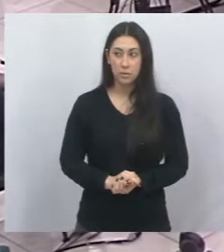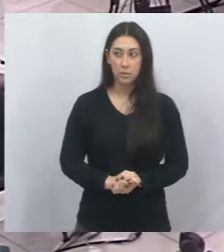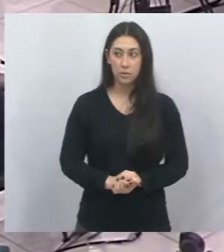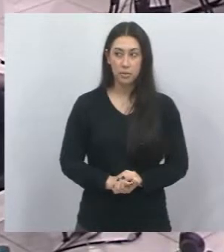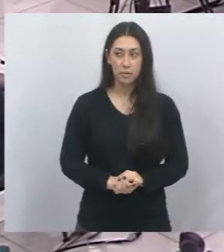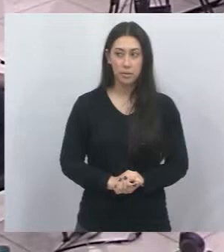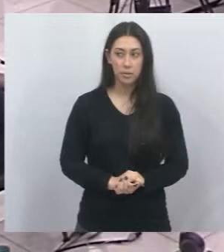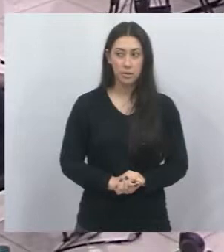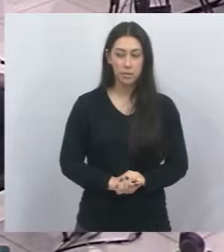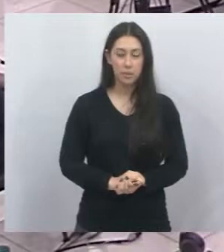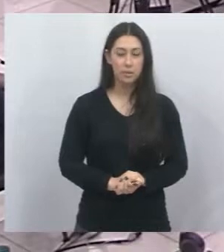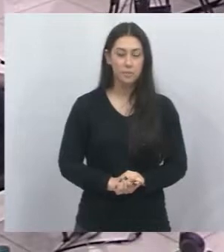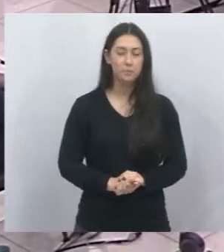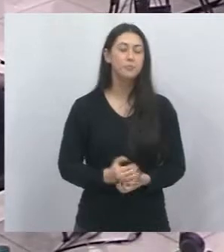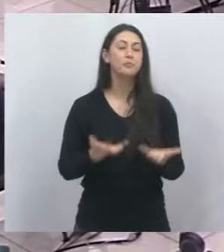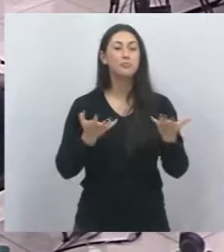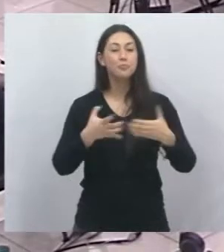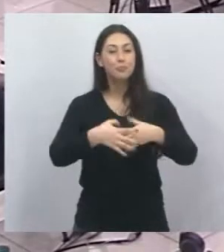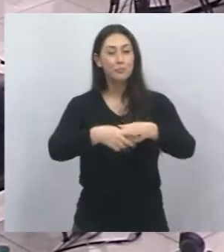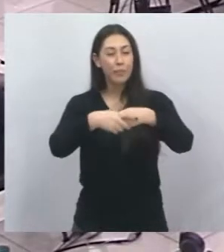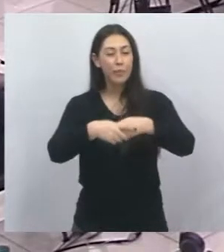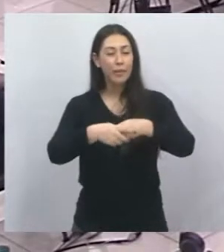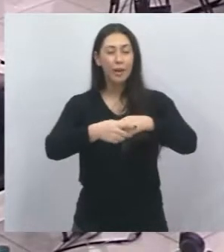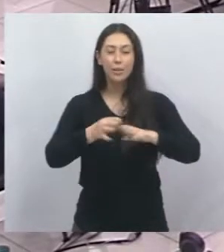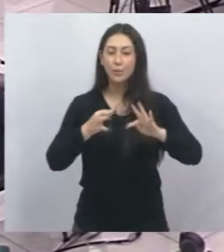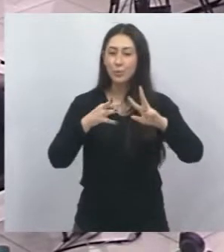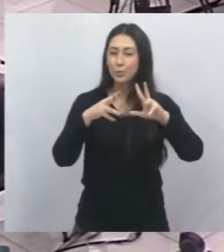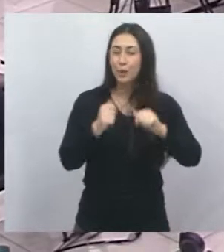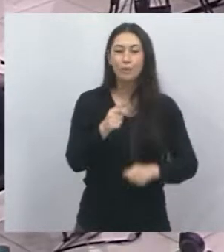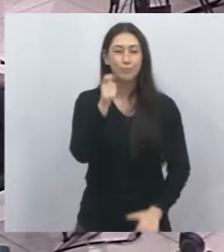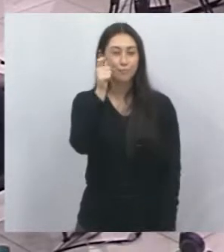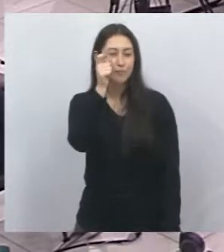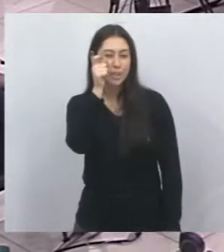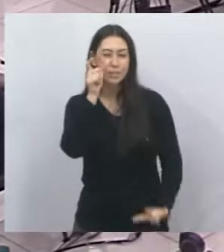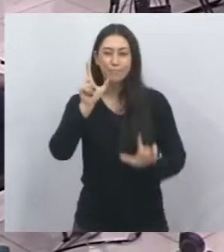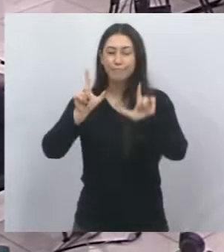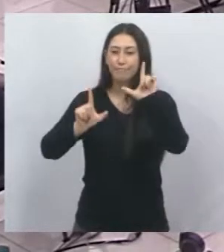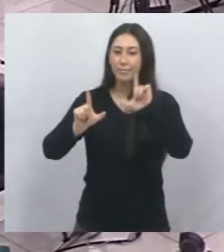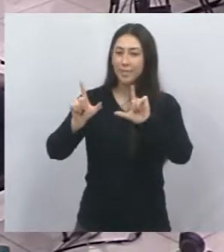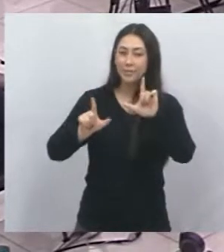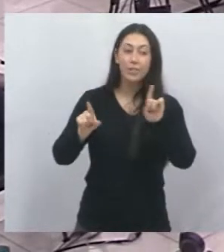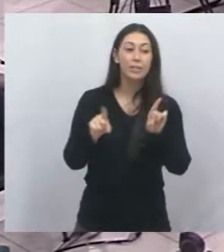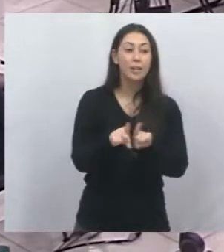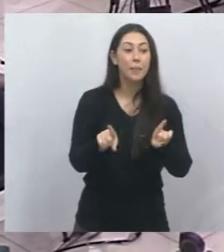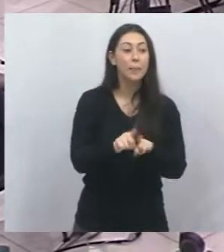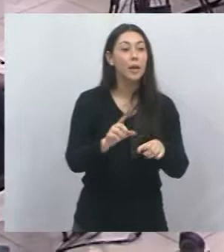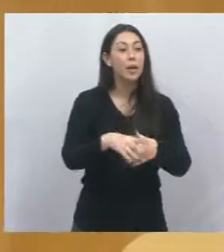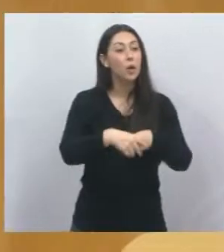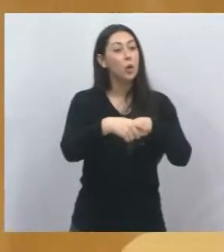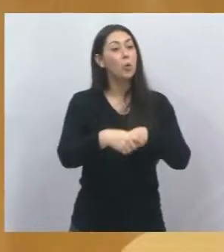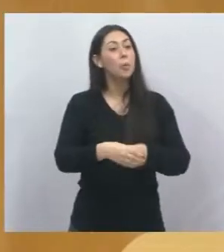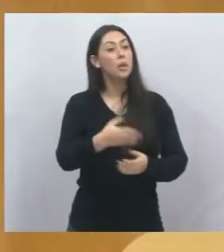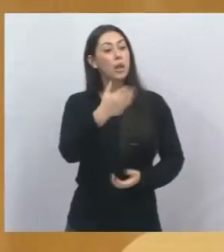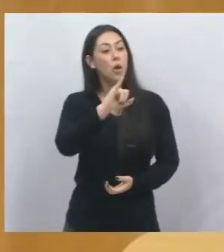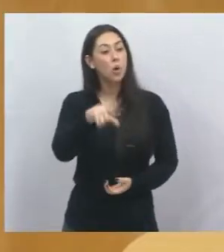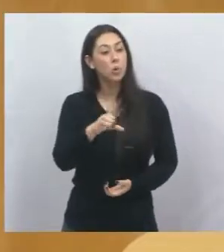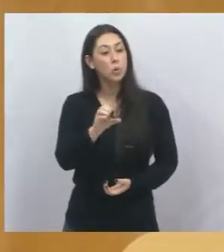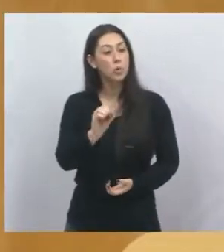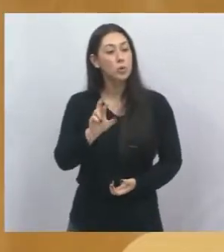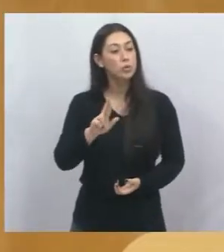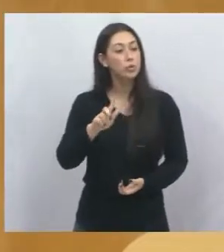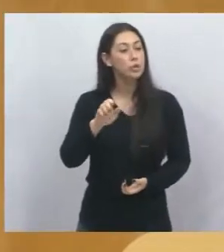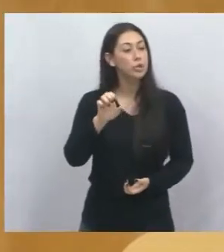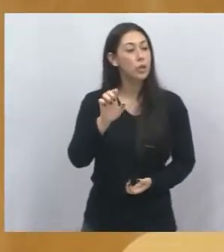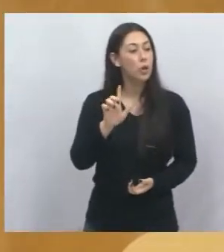Quero cumprimentar a todos que nos acompanham pela TV Câmara, cumprimentar aqui o seu Jorge, liderança